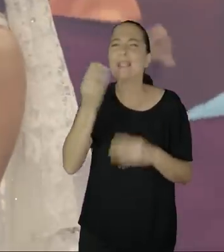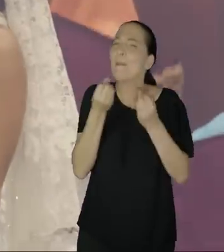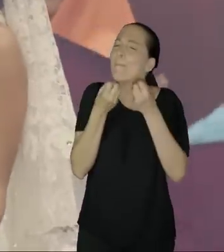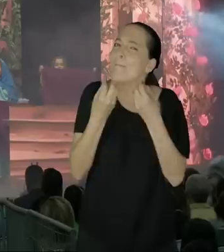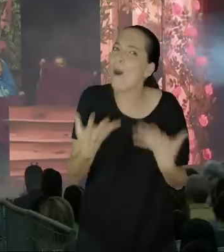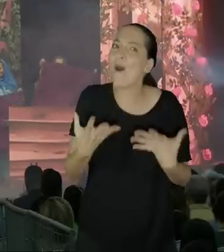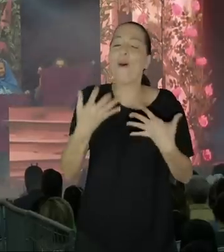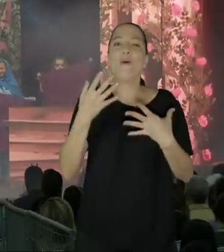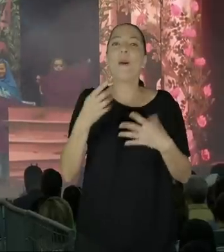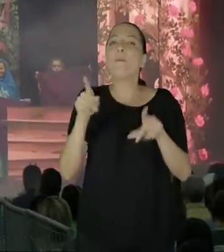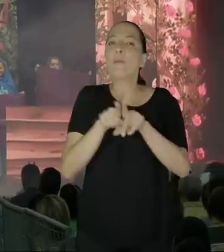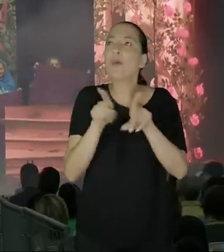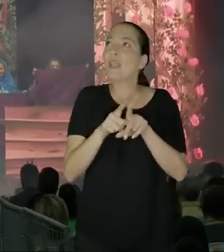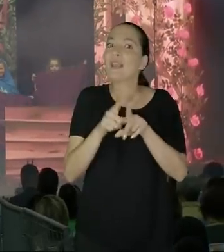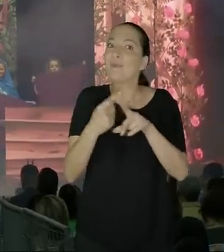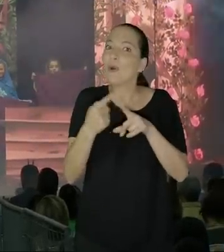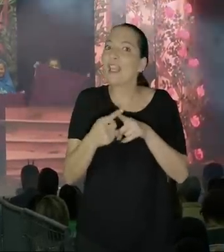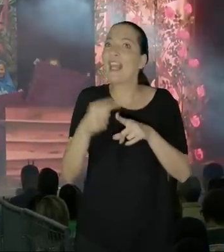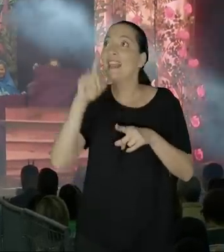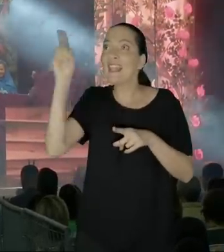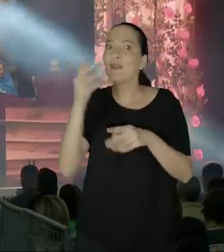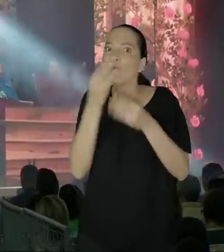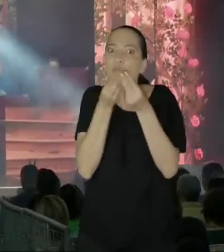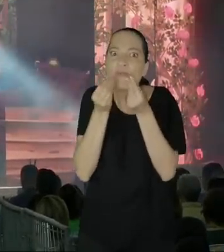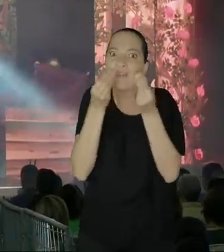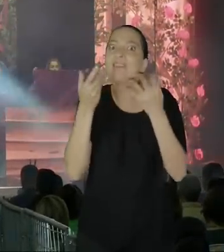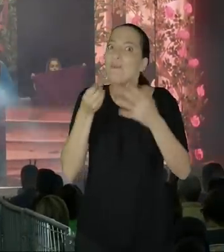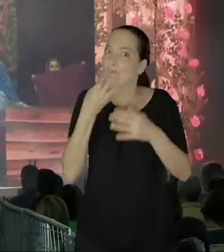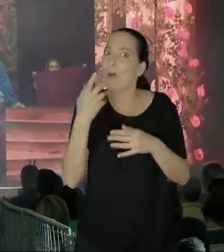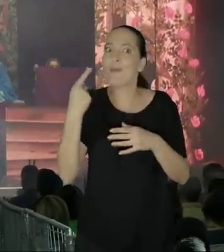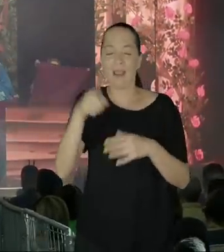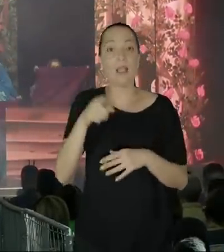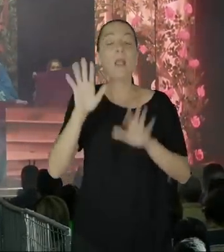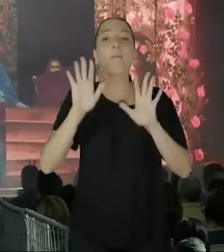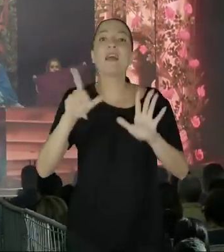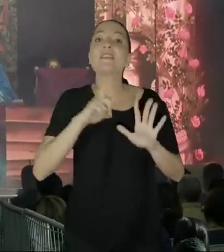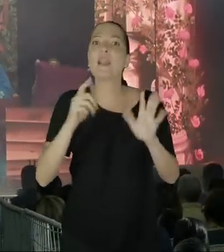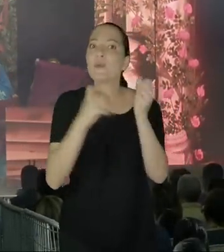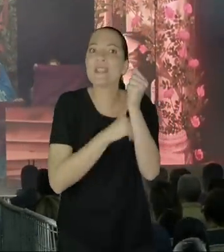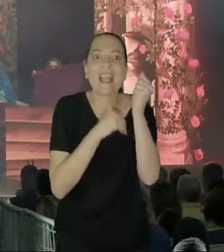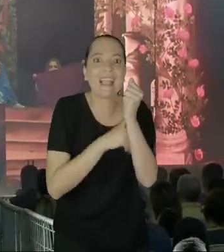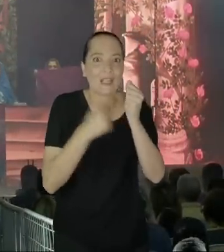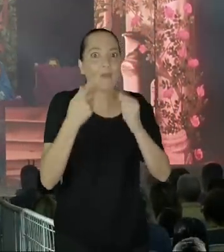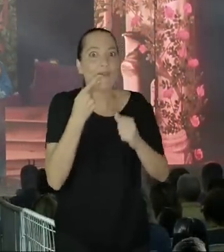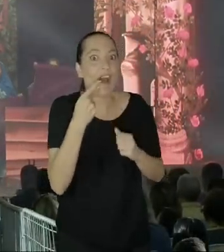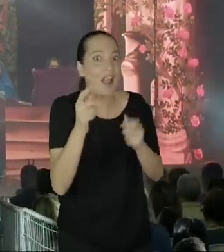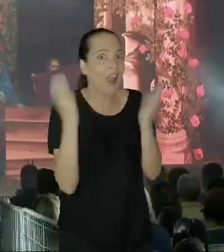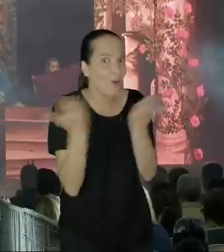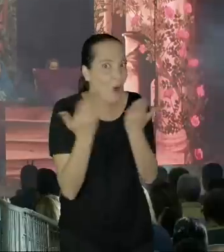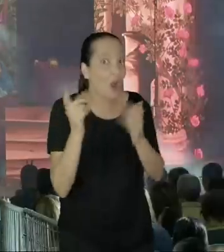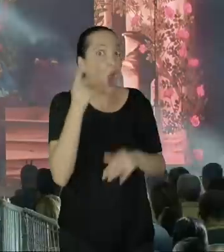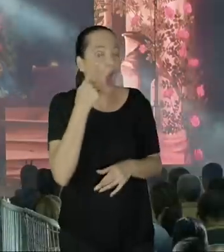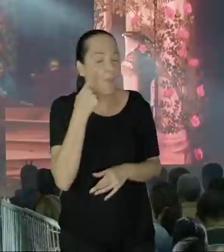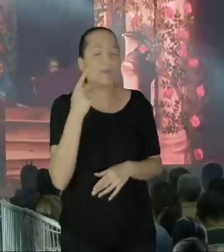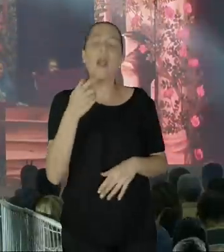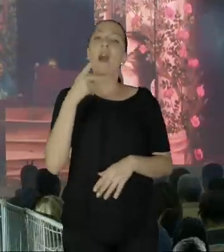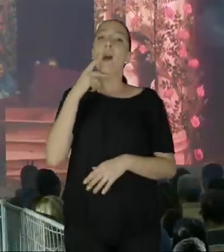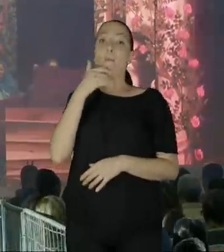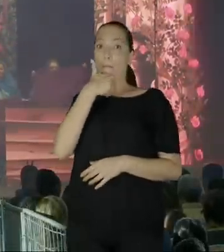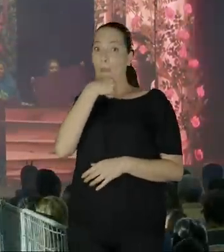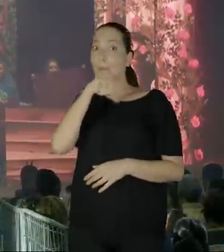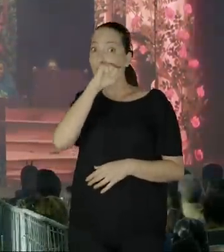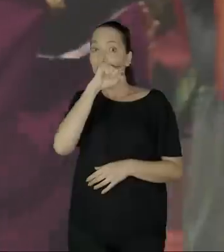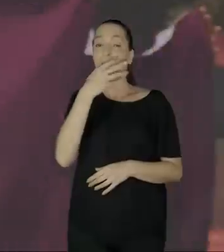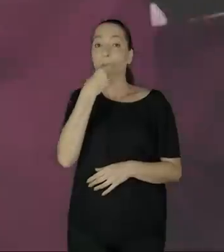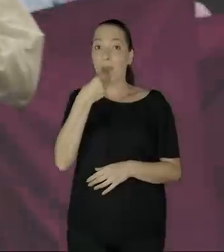fino paladar. Neste momento, quero revelar um segredo a vocês. Veja bem. Meu pai disse assim à minha